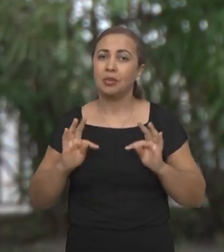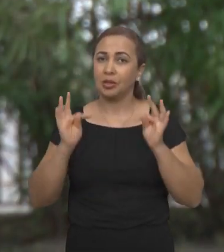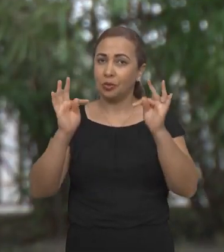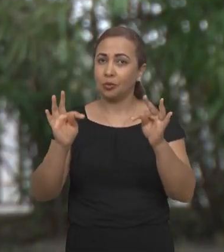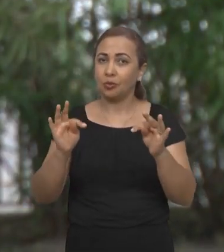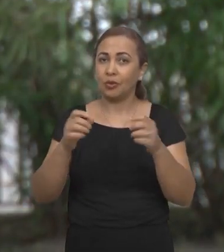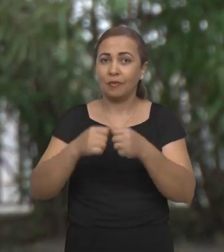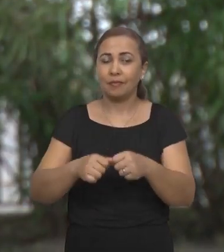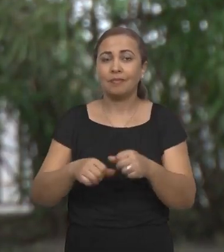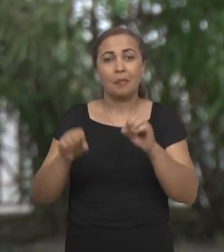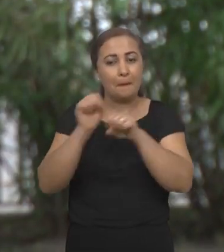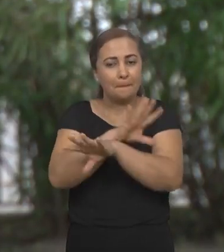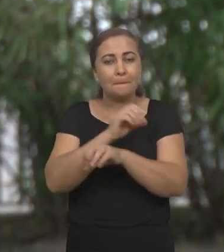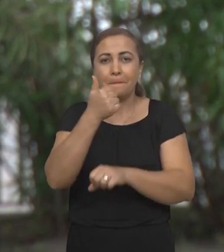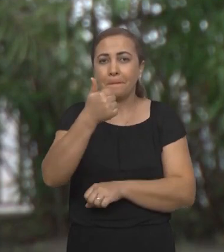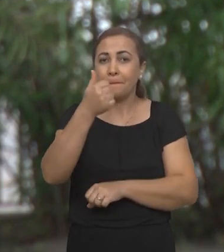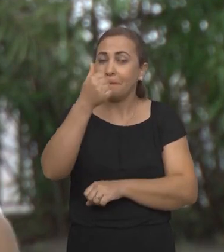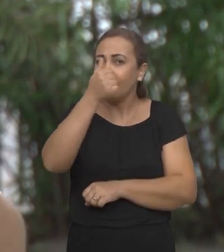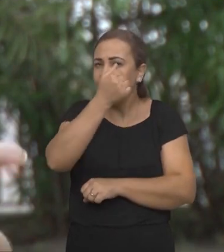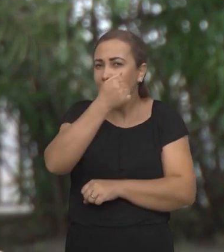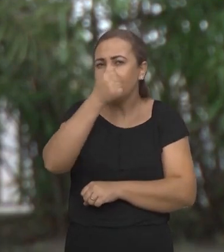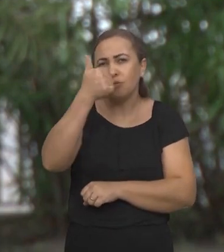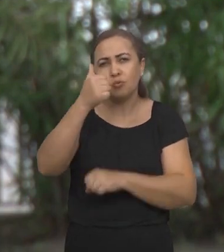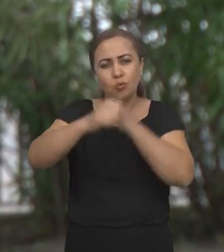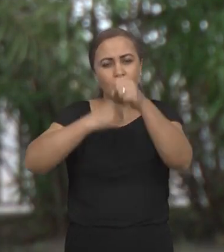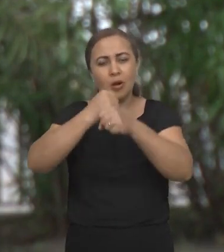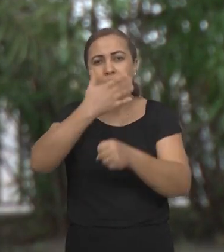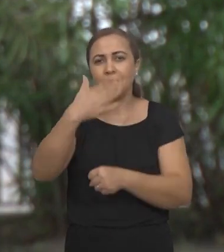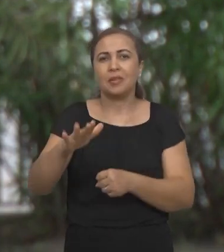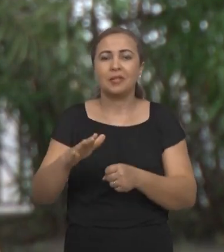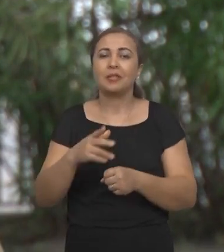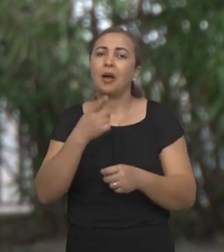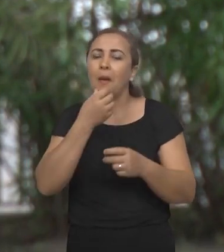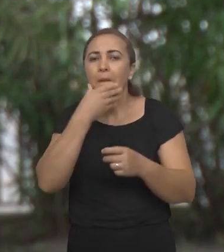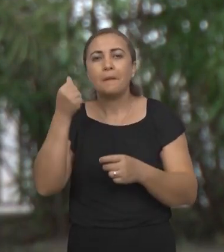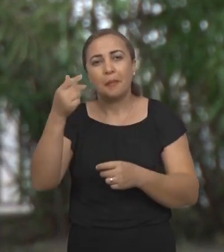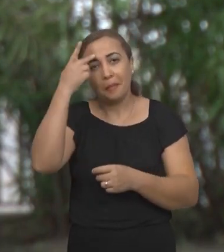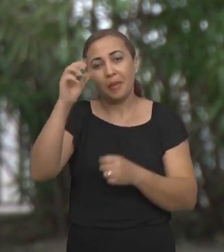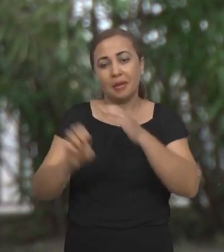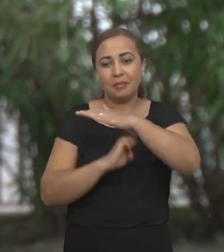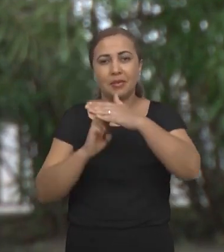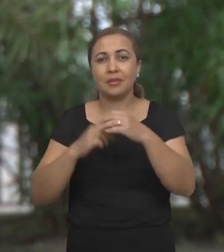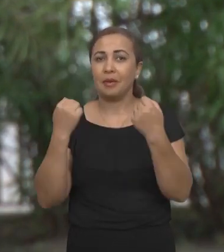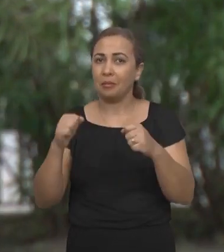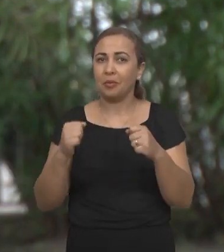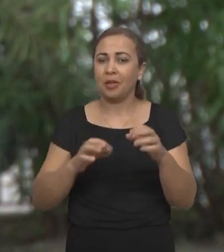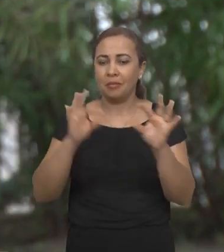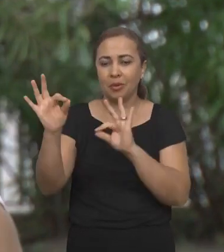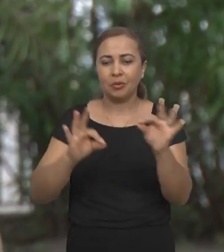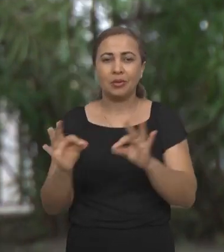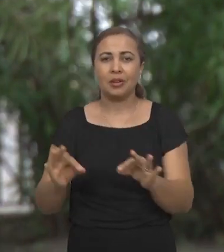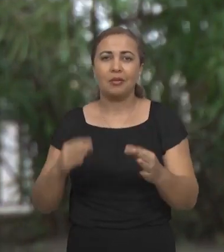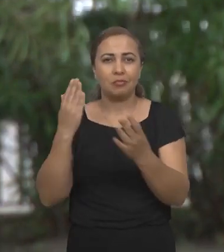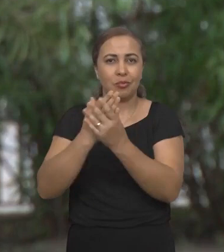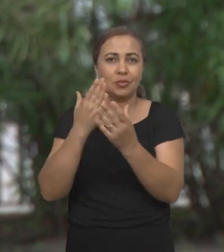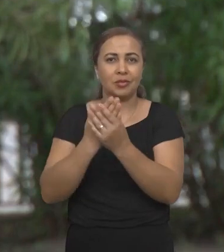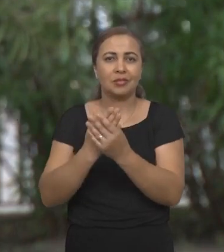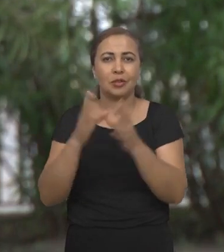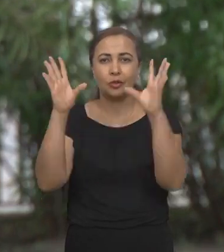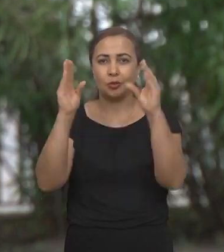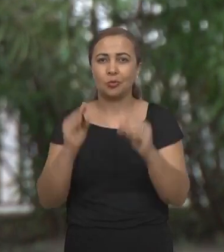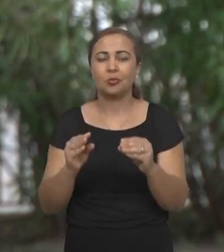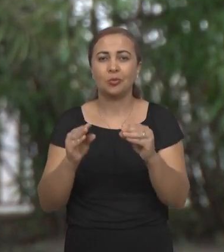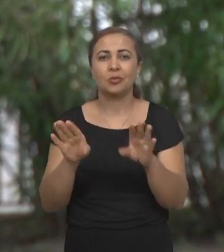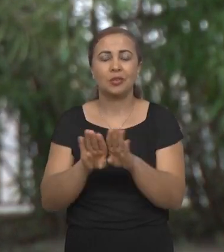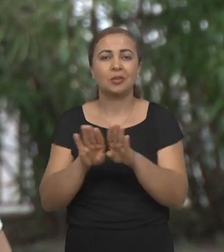fiquem prontos em 1 ano e meio. Quando o projeto for concluído, as vantagens para a empresa são muitas. Vai ser possível controlar melhor os